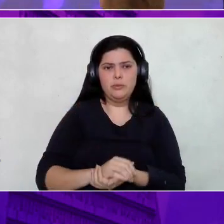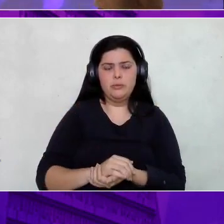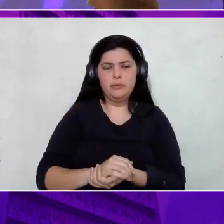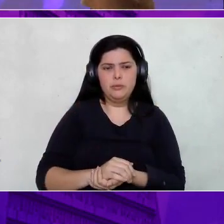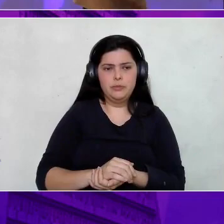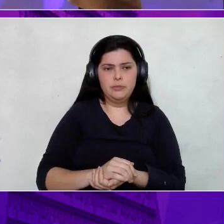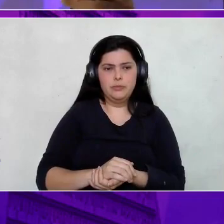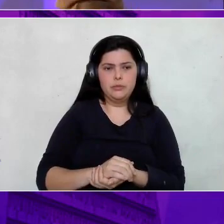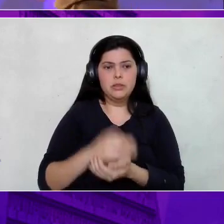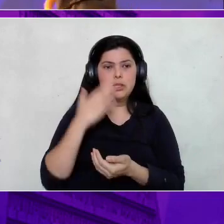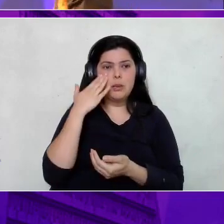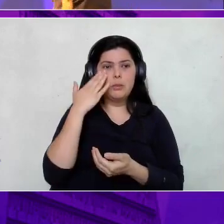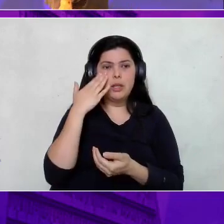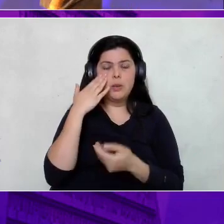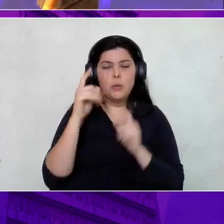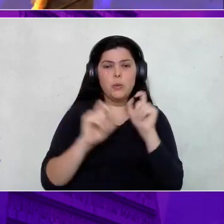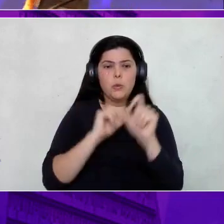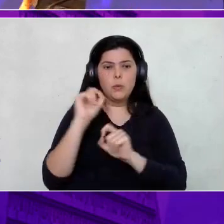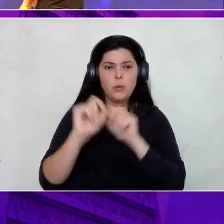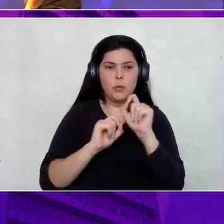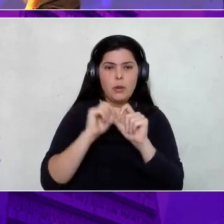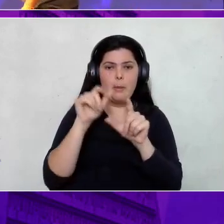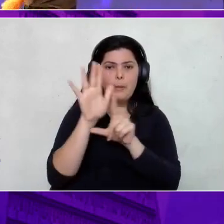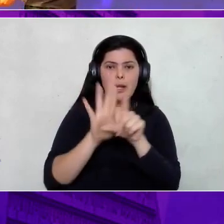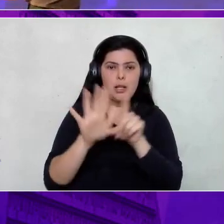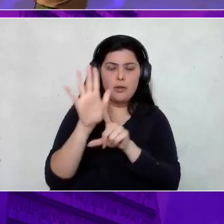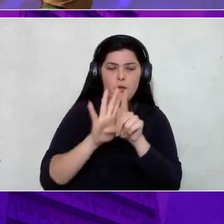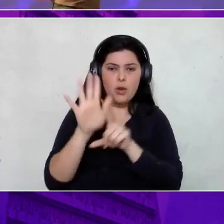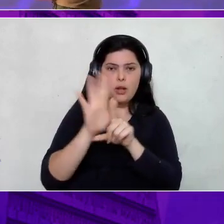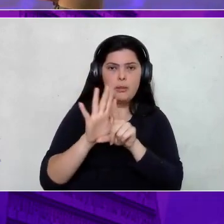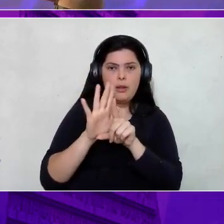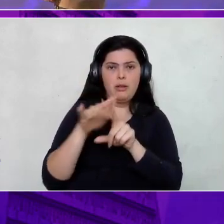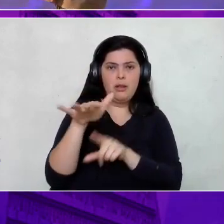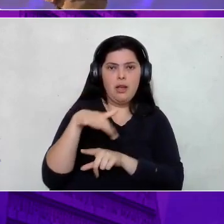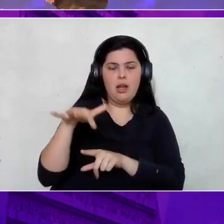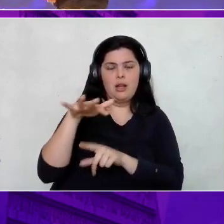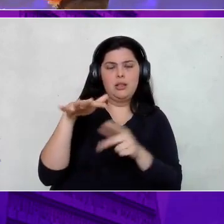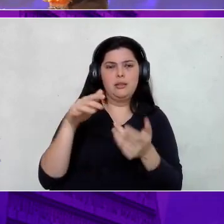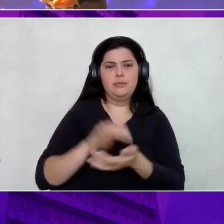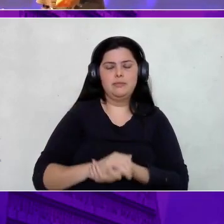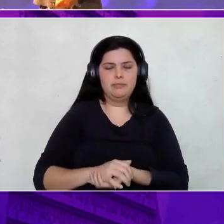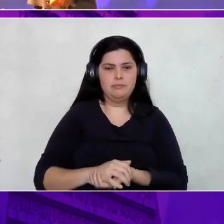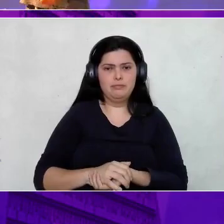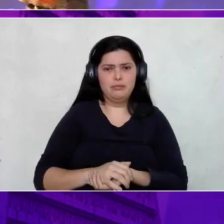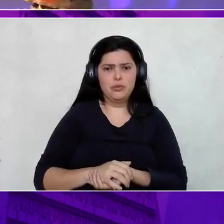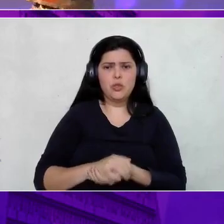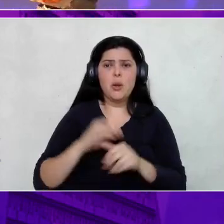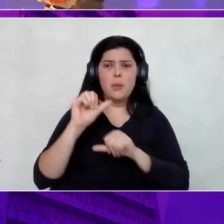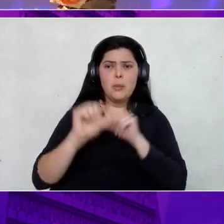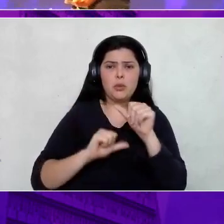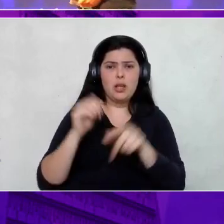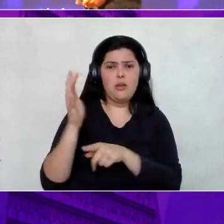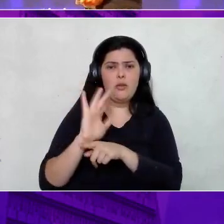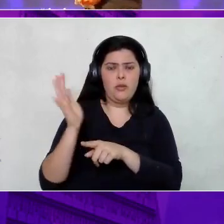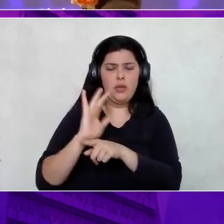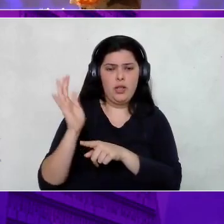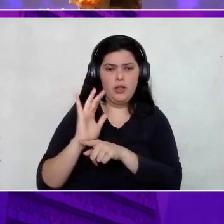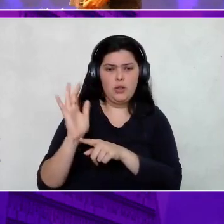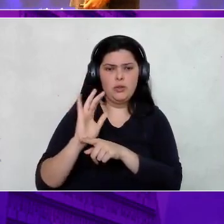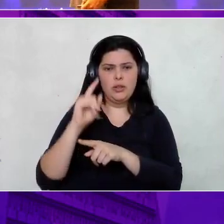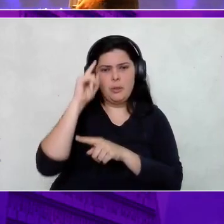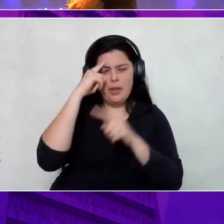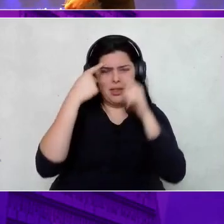de plataformas e ecossistemas. Deixa eu passar então esse vídeo, que eu acho que vai dar uma ideia do que